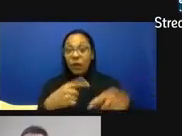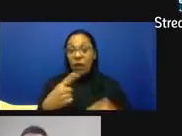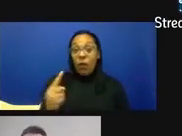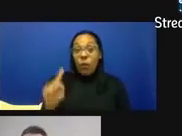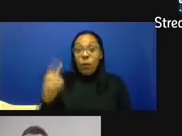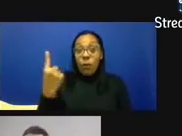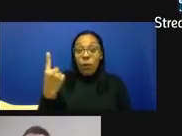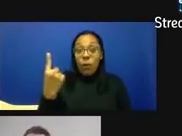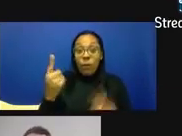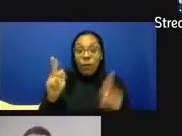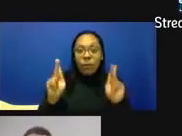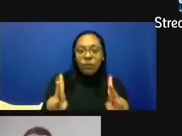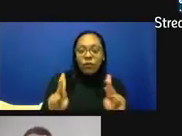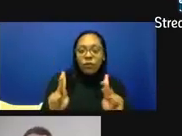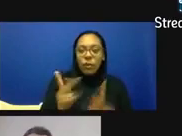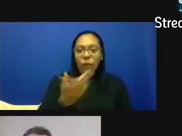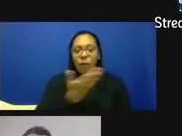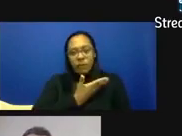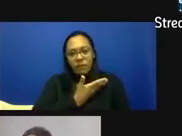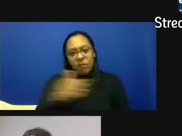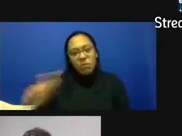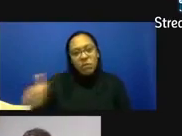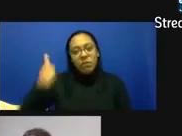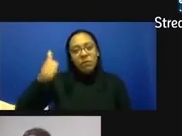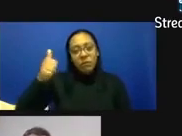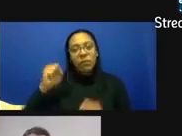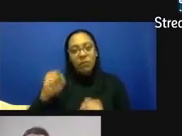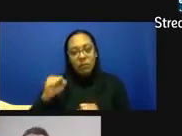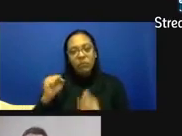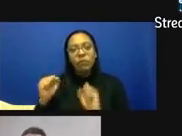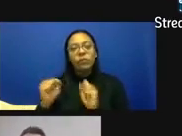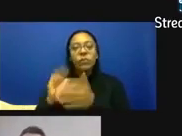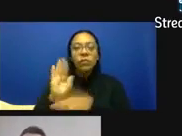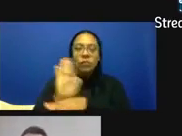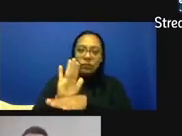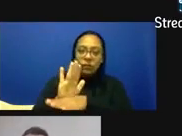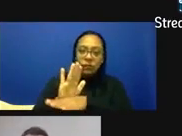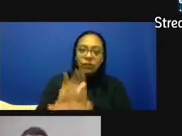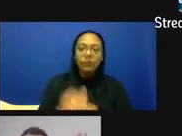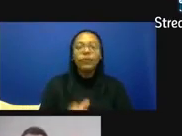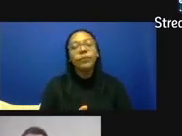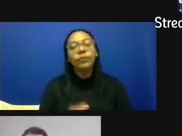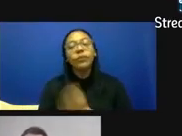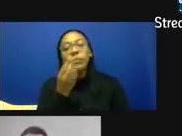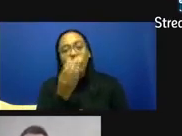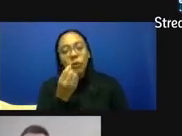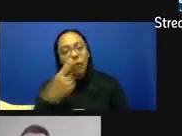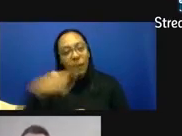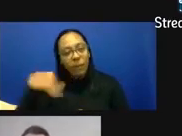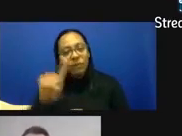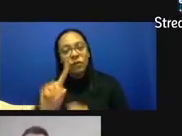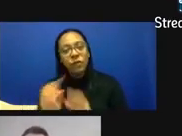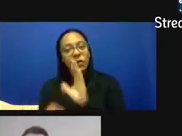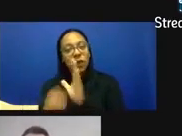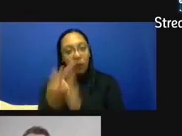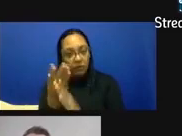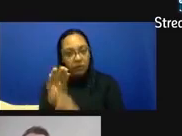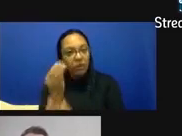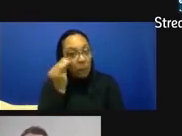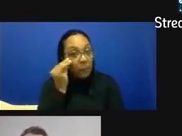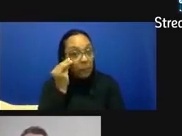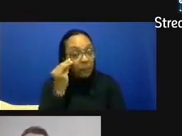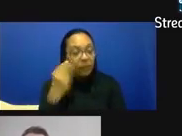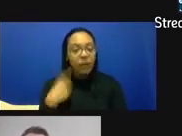contato. Eu vou contar um exemplo para vocês que aconteceu, mas que ajuda a ilustrar também quem está assistindo, sempre refletir sobre isso. Eu